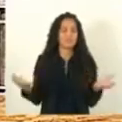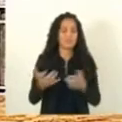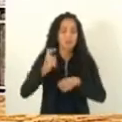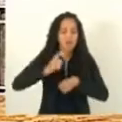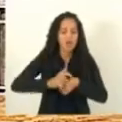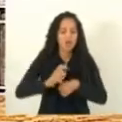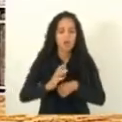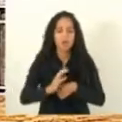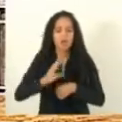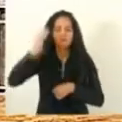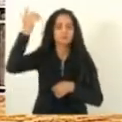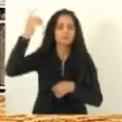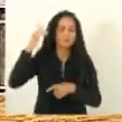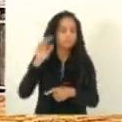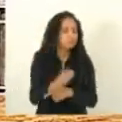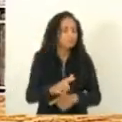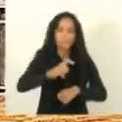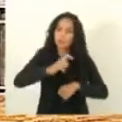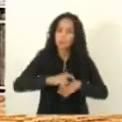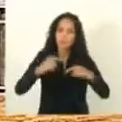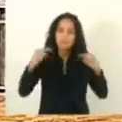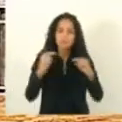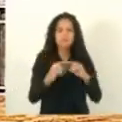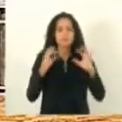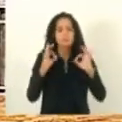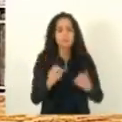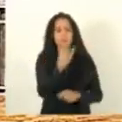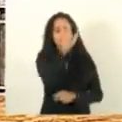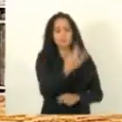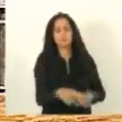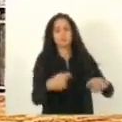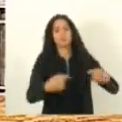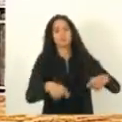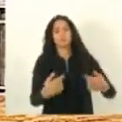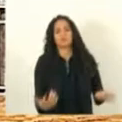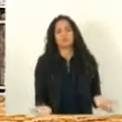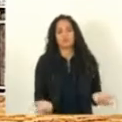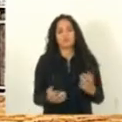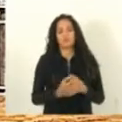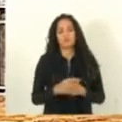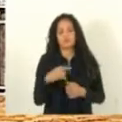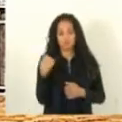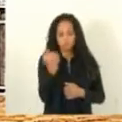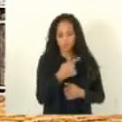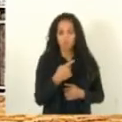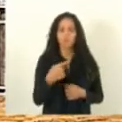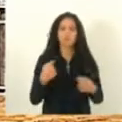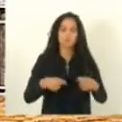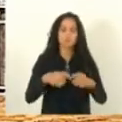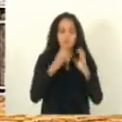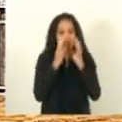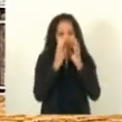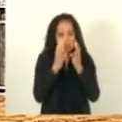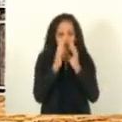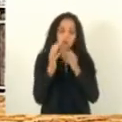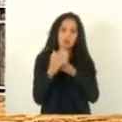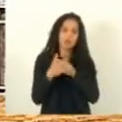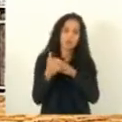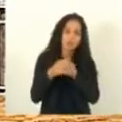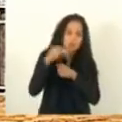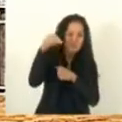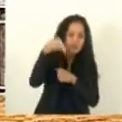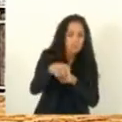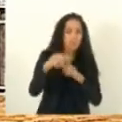dar a atenção no momento adequado que o cidadão precisa. Então, nós precisamos de atenção e carinho neste